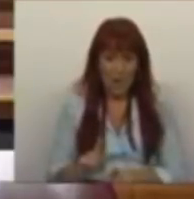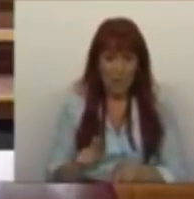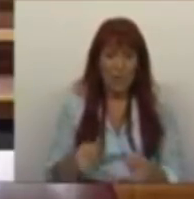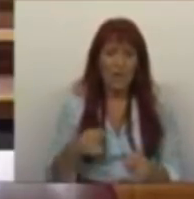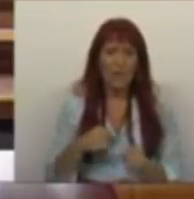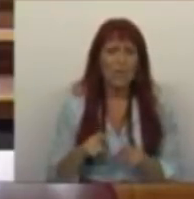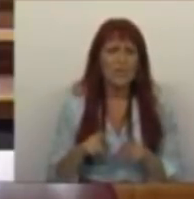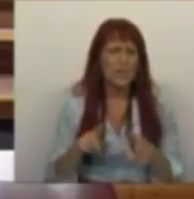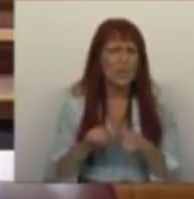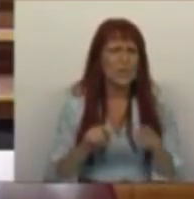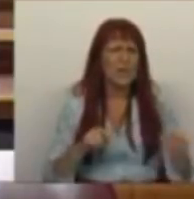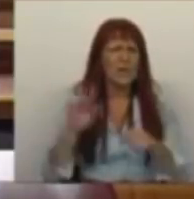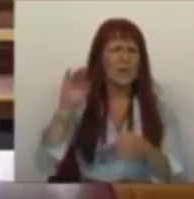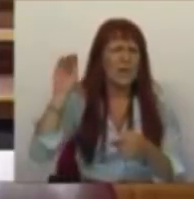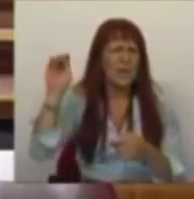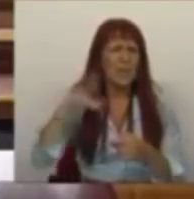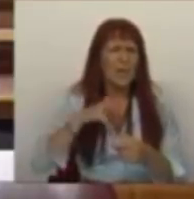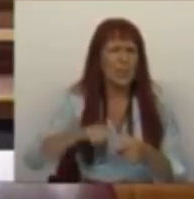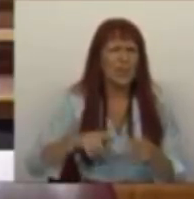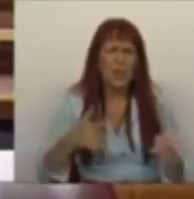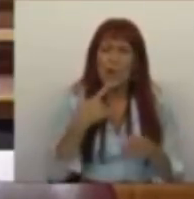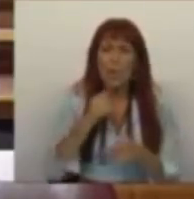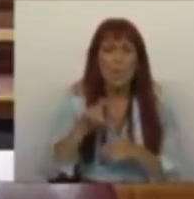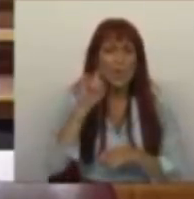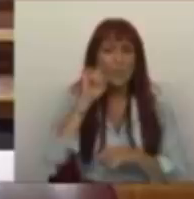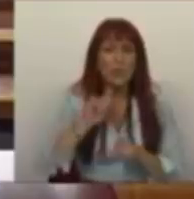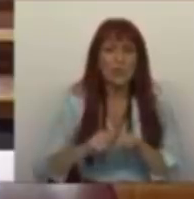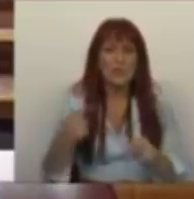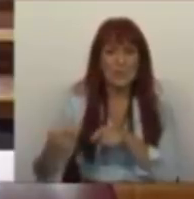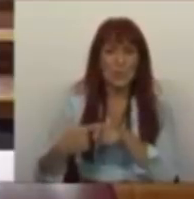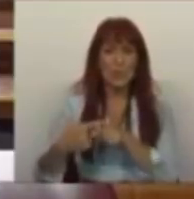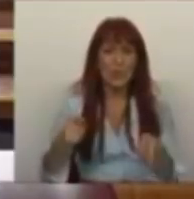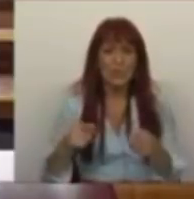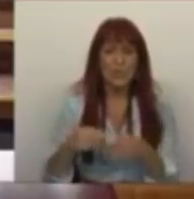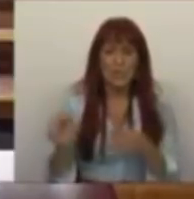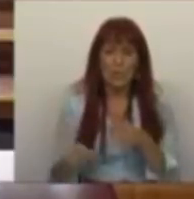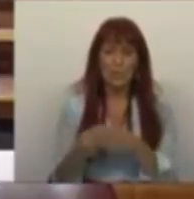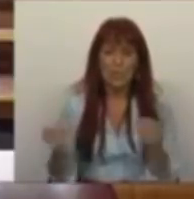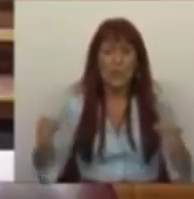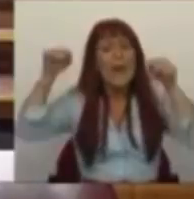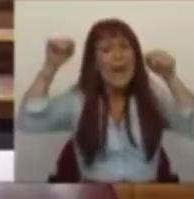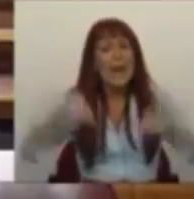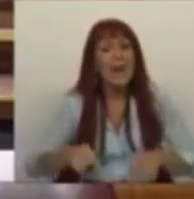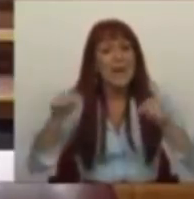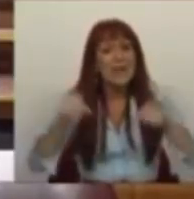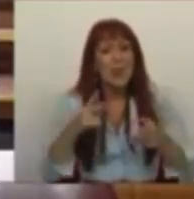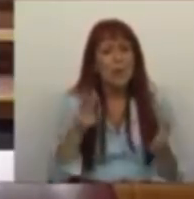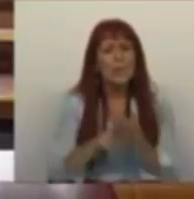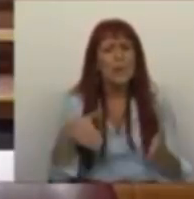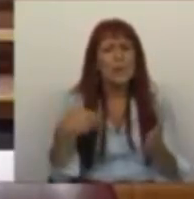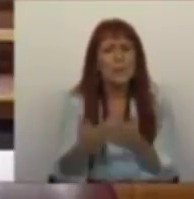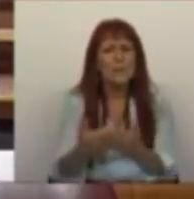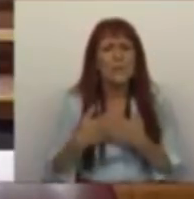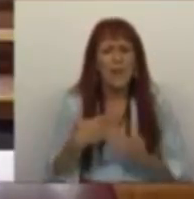o mesmo governador do Banco de Portugal que não pode agora proteger os interesses do Fundo de Resolução, e isto dá razão à